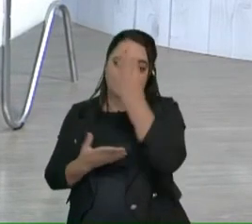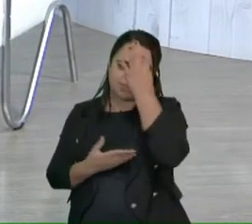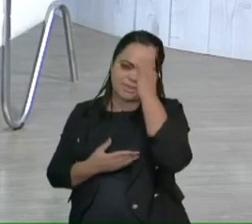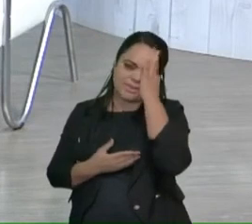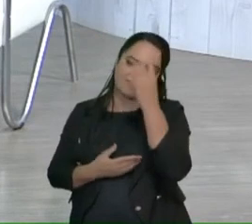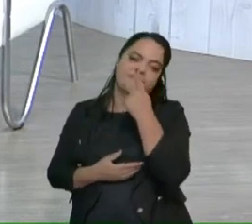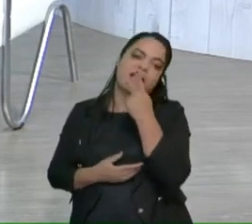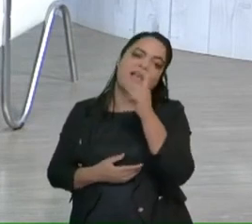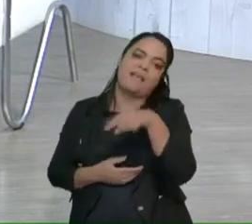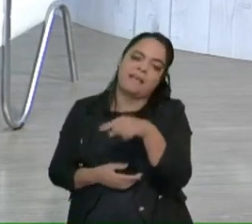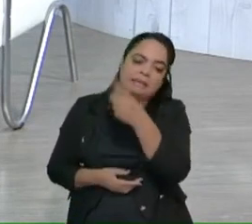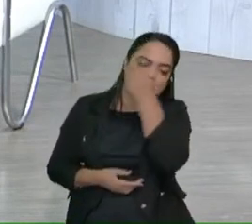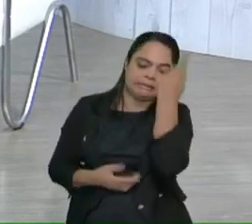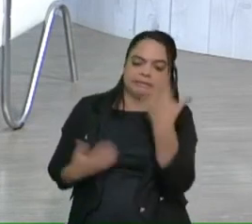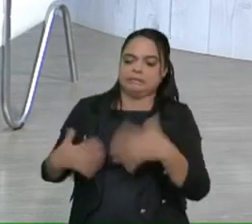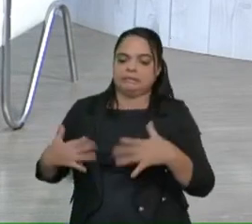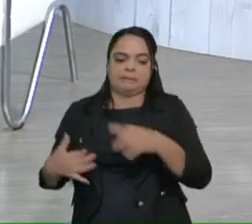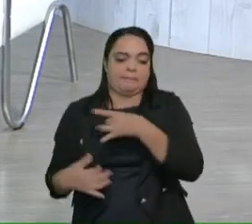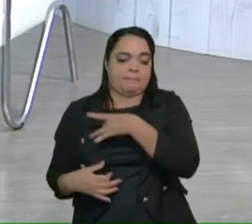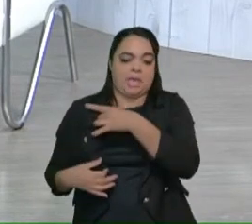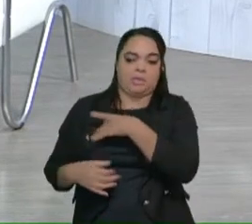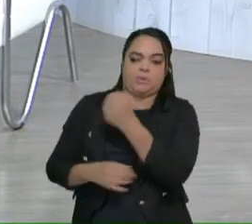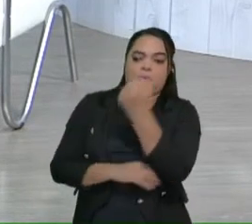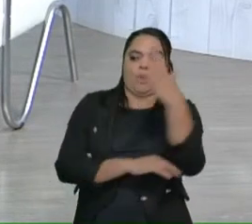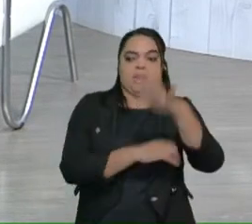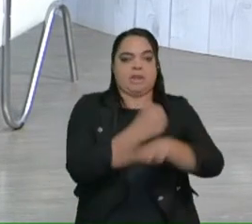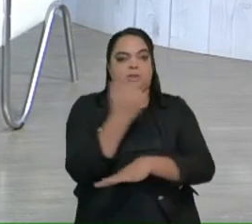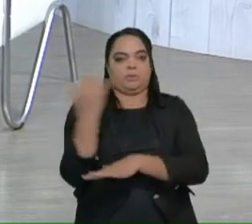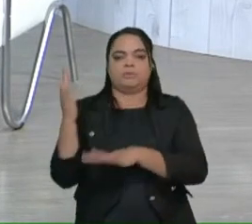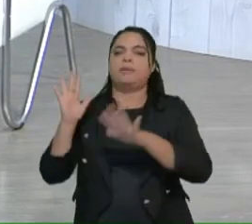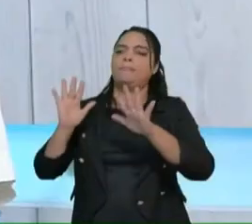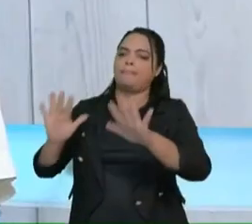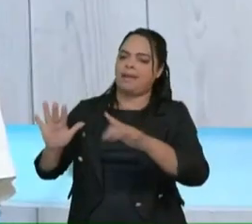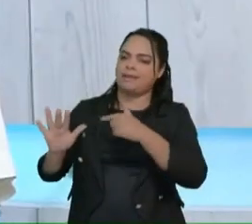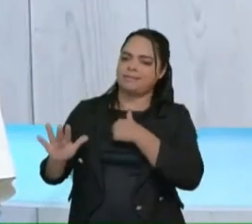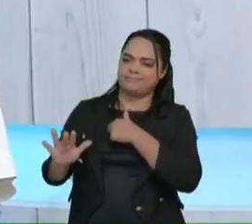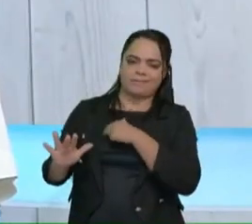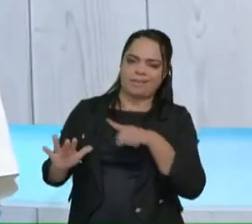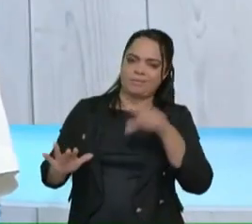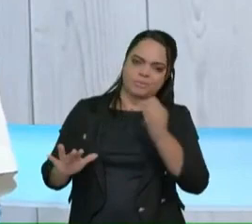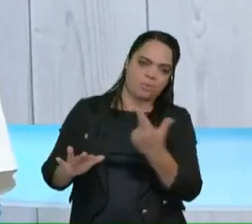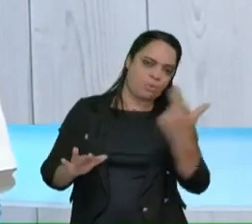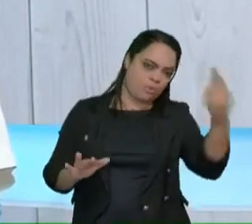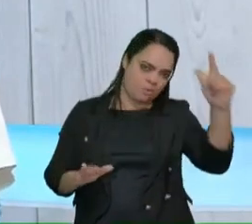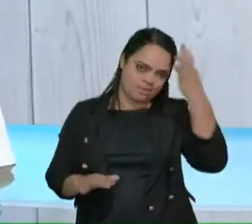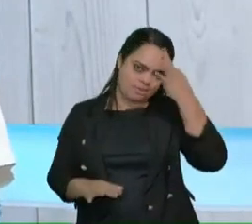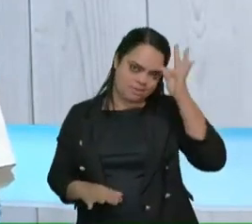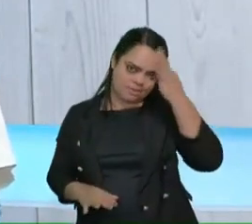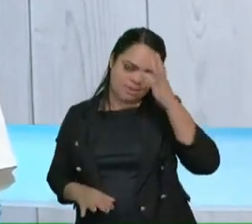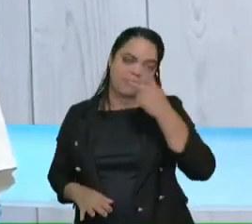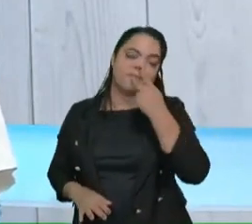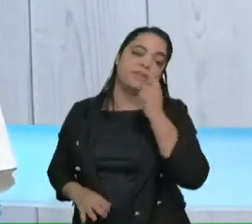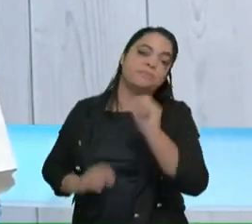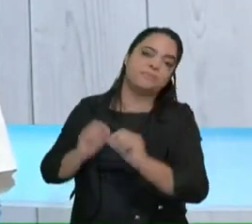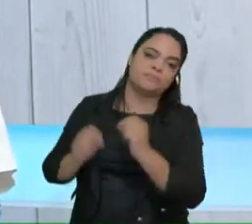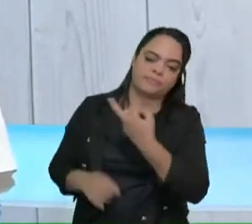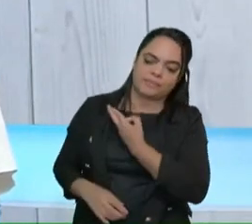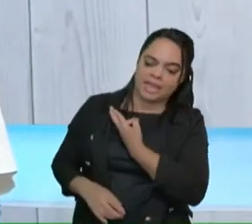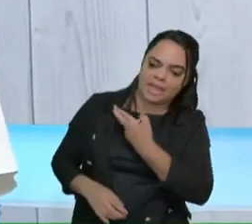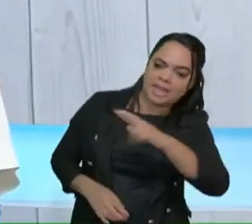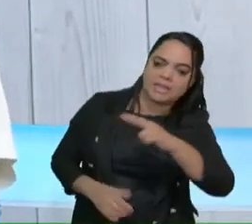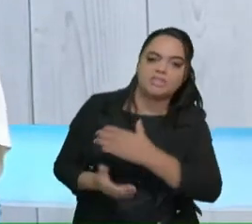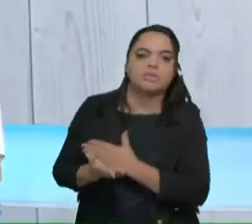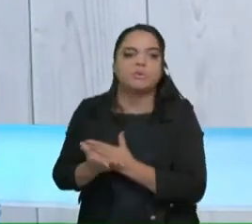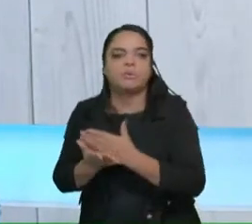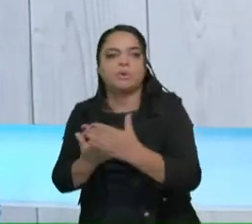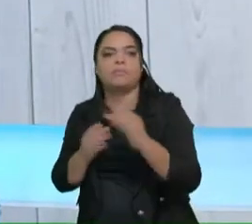pelo medo que as pessoas tinham das forças da natureza mas eu gosto mais de outras teorias que dizem que a religião ela